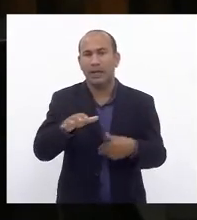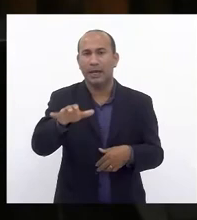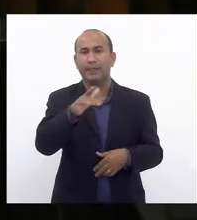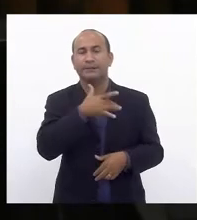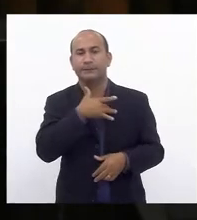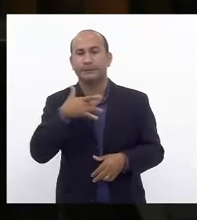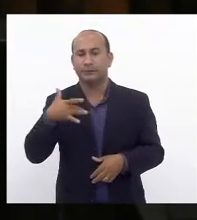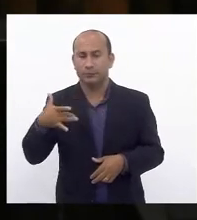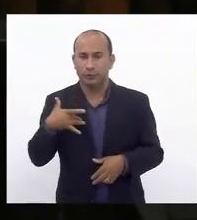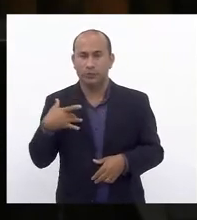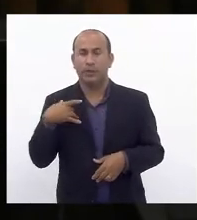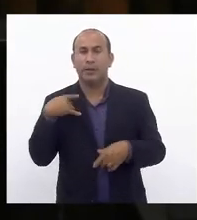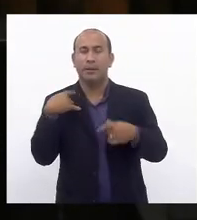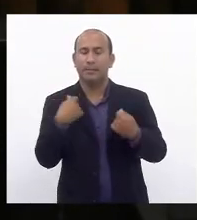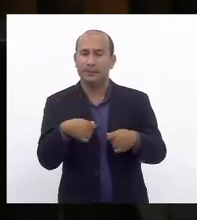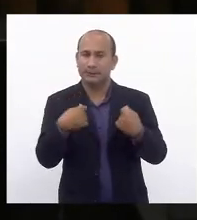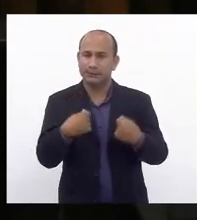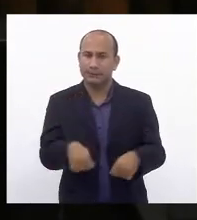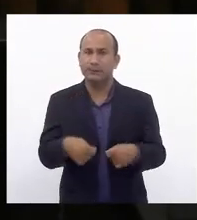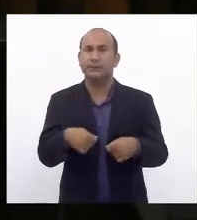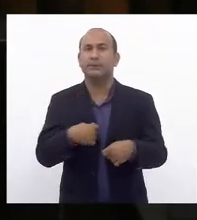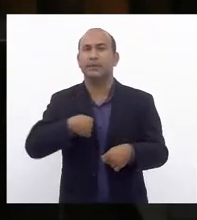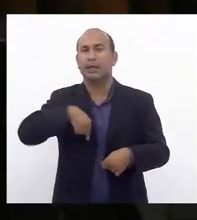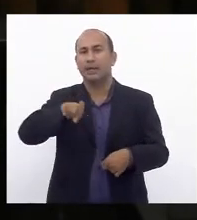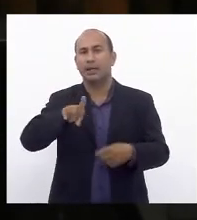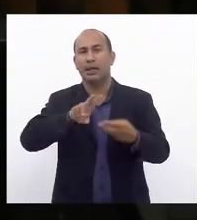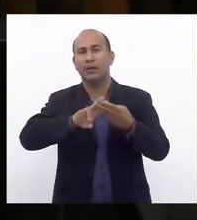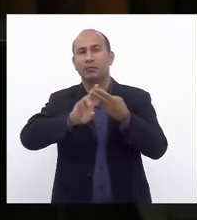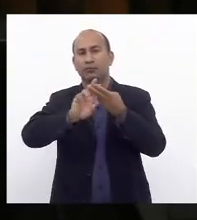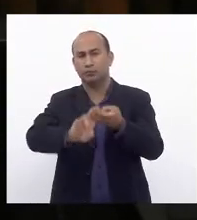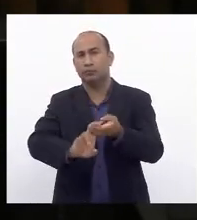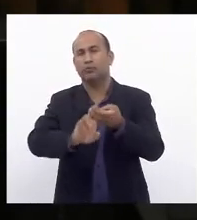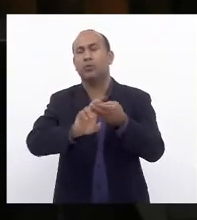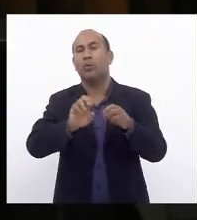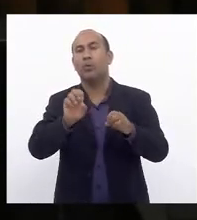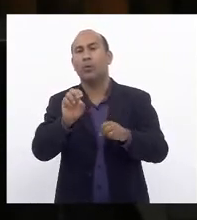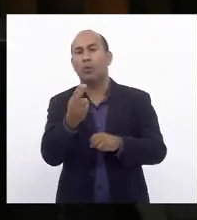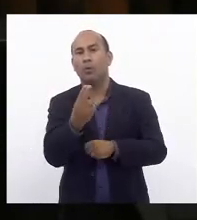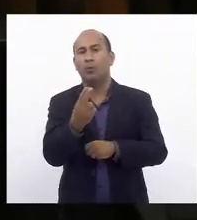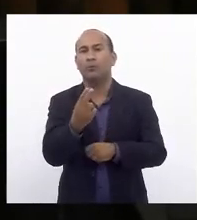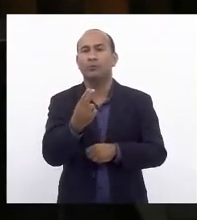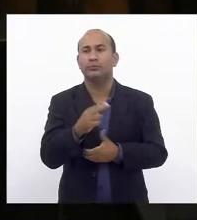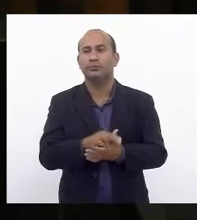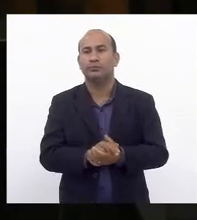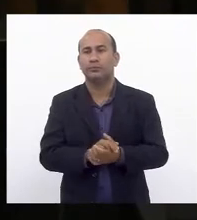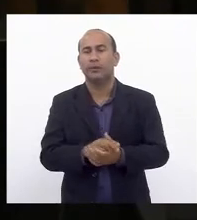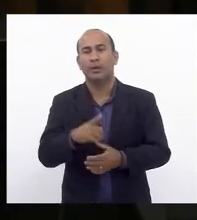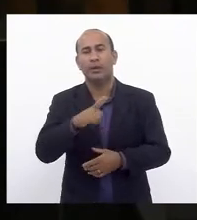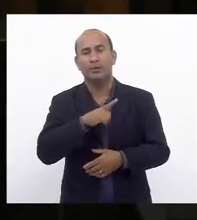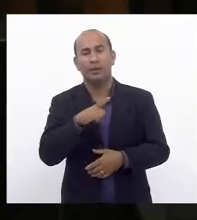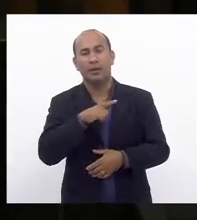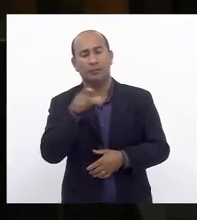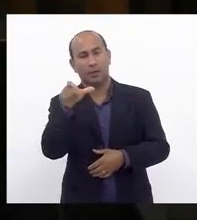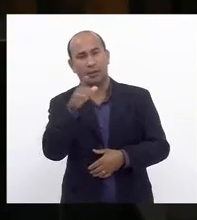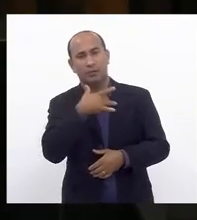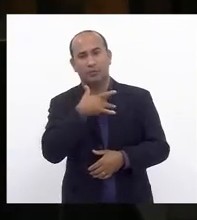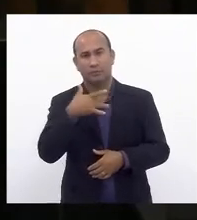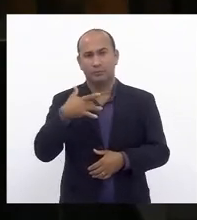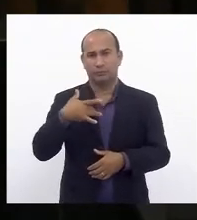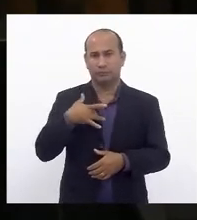saúde, terá que demandar ao SUS ou ter algum plano de